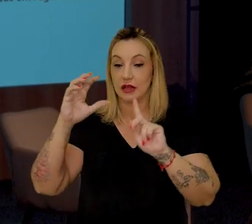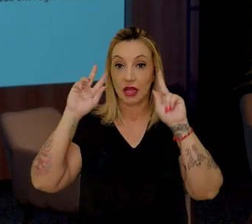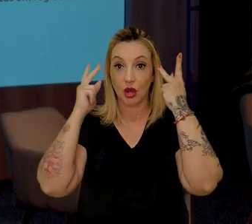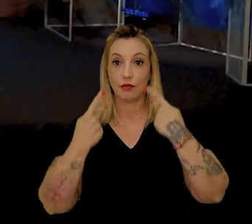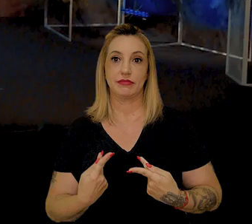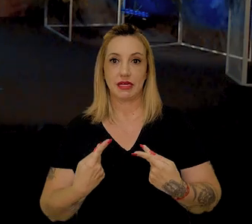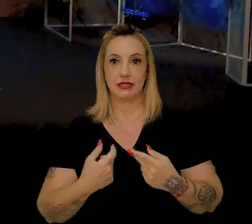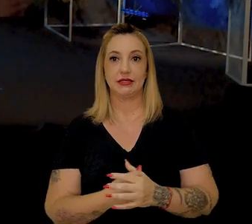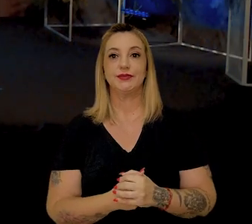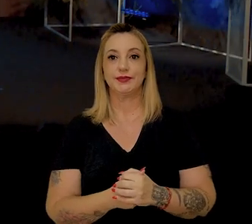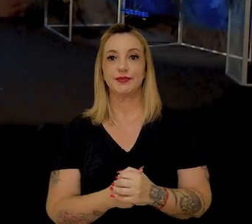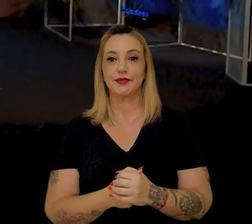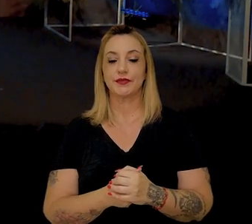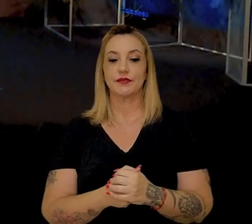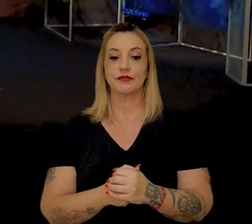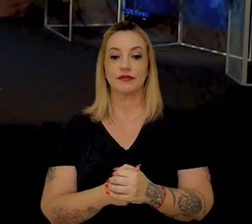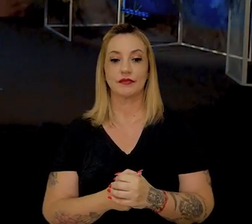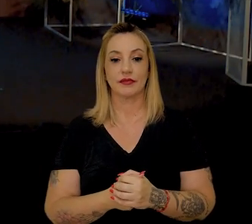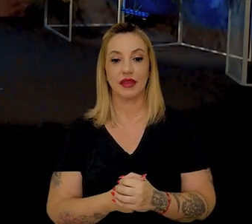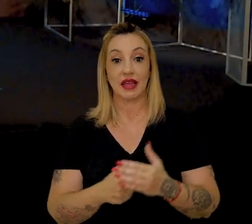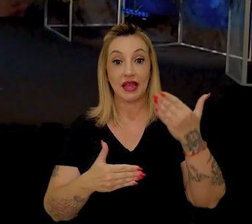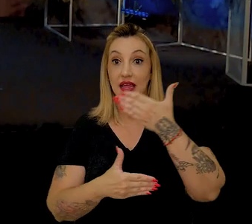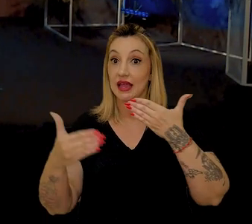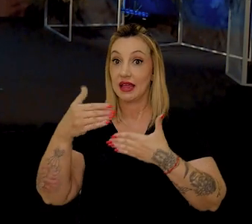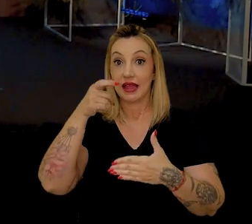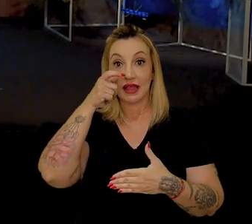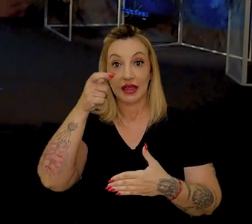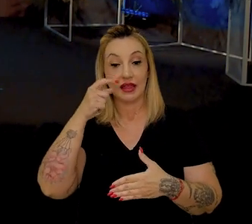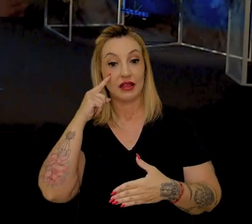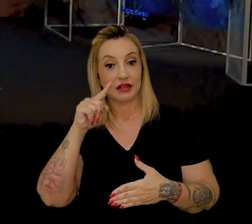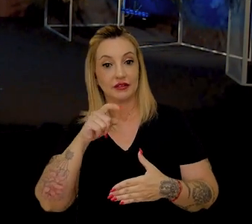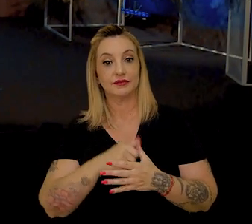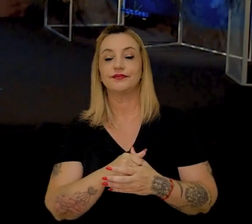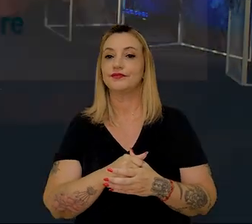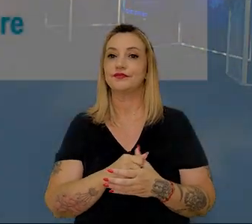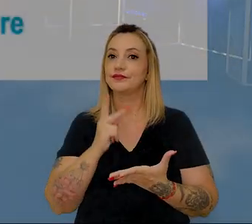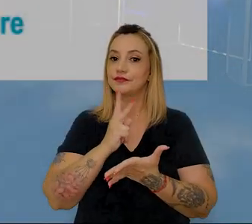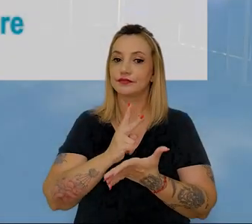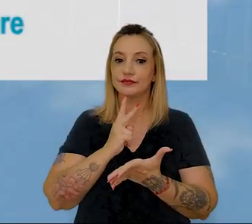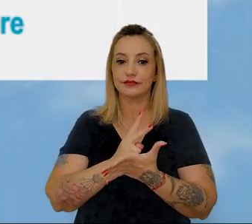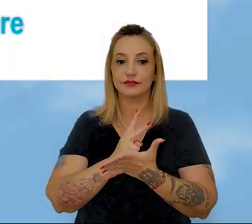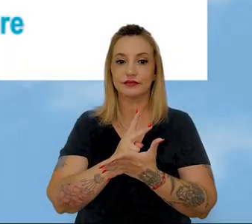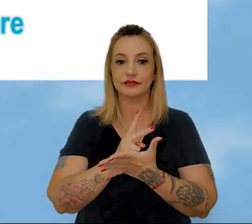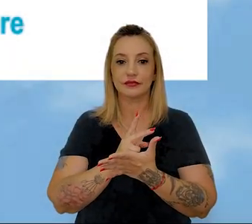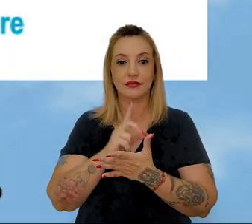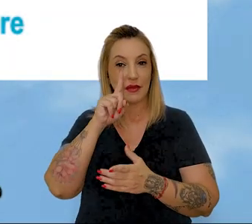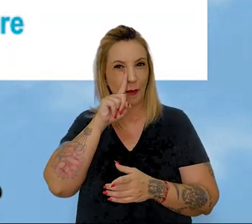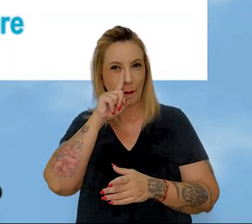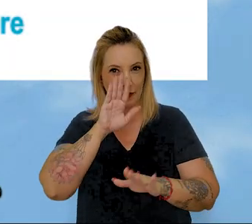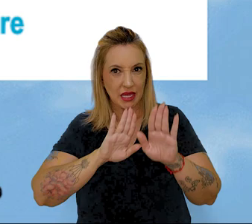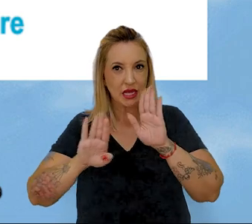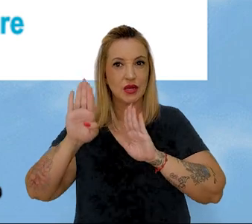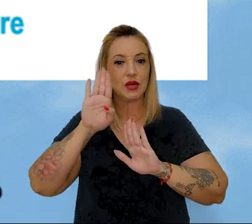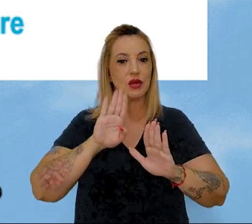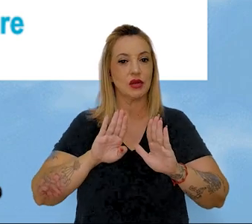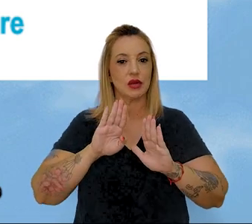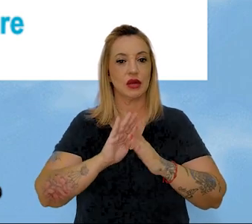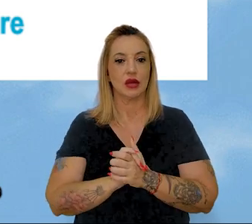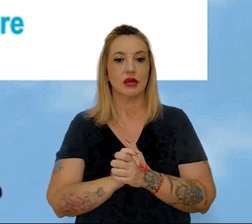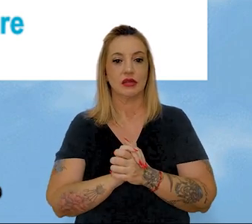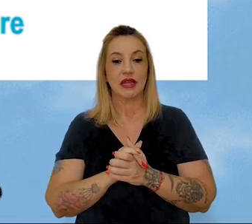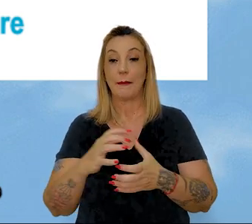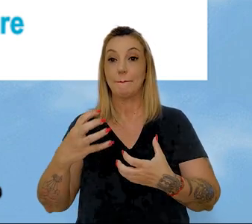humana esse slide ele é interessante e aí quando a gente fala mesmo de falar de risco né os riscos de